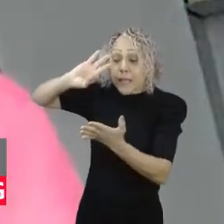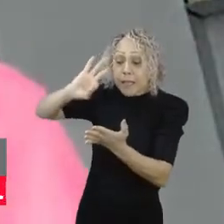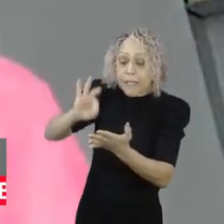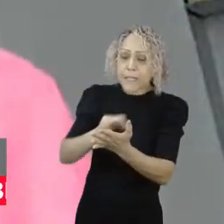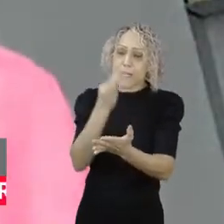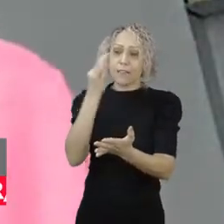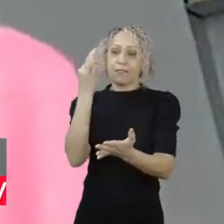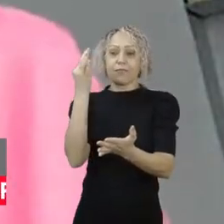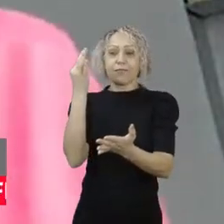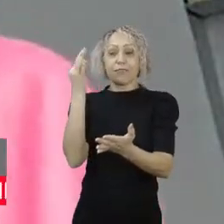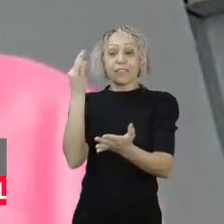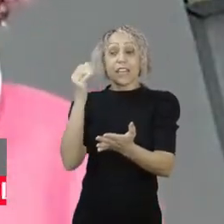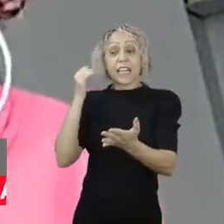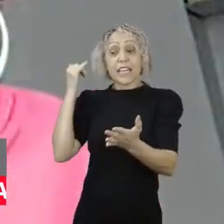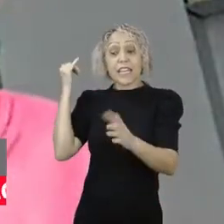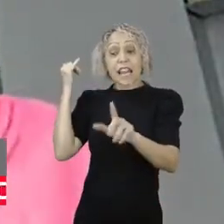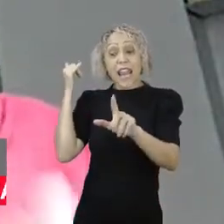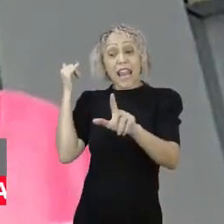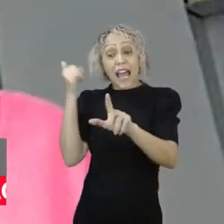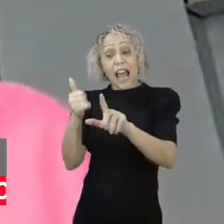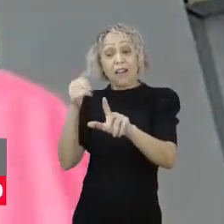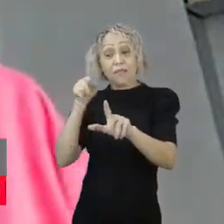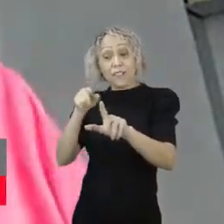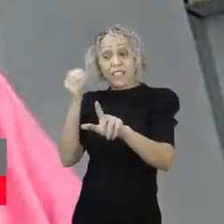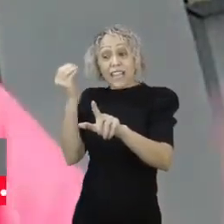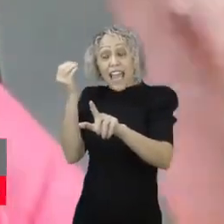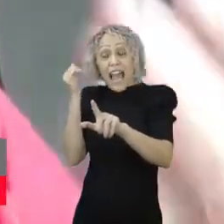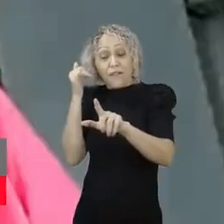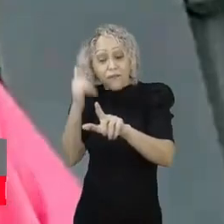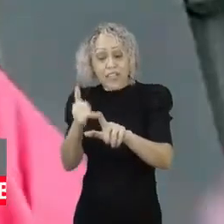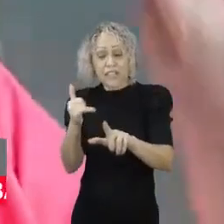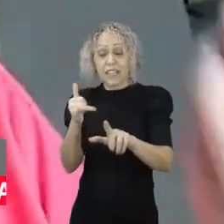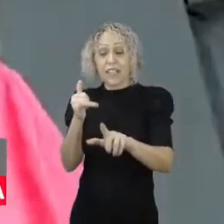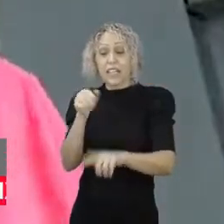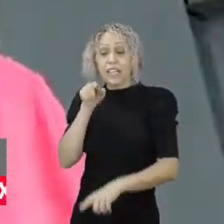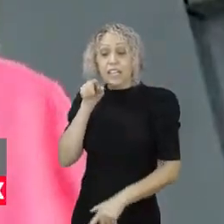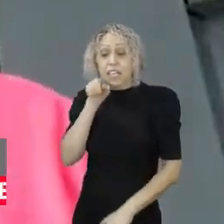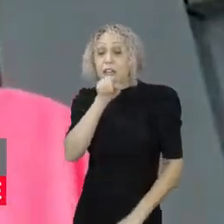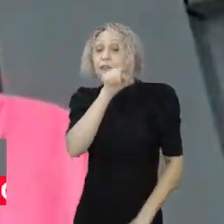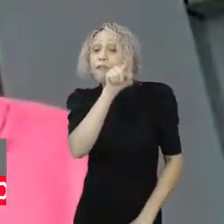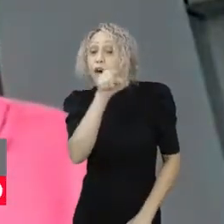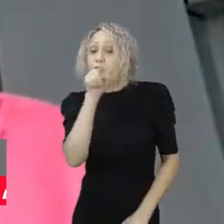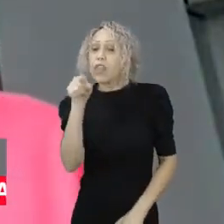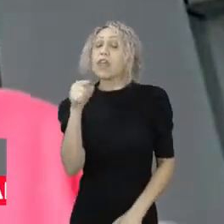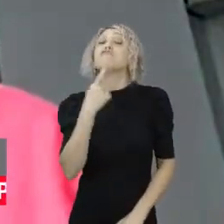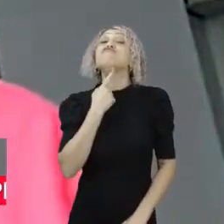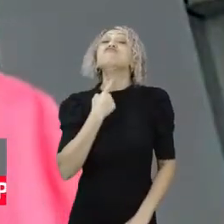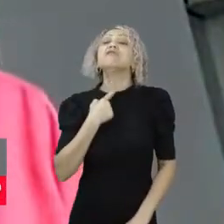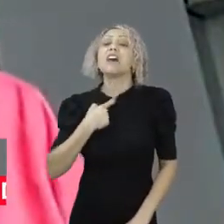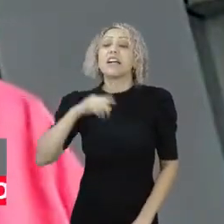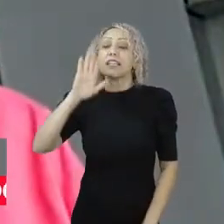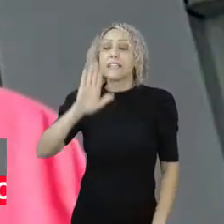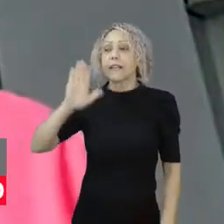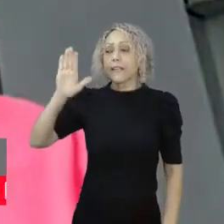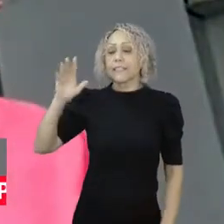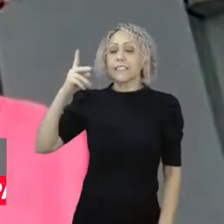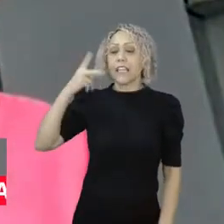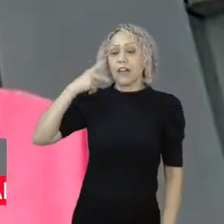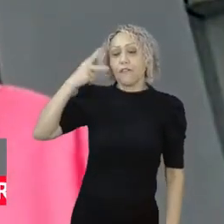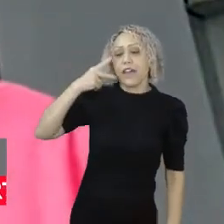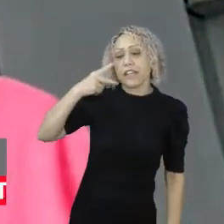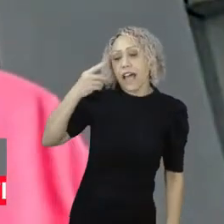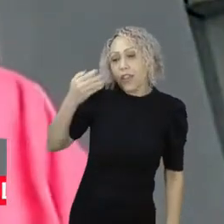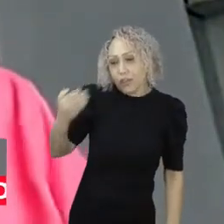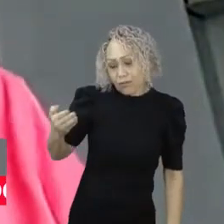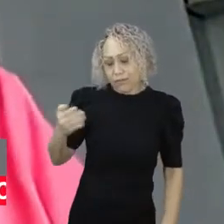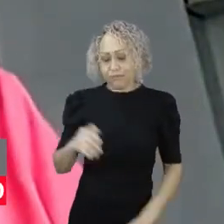evidentemente, vamos discutir estratégias e a gente faz aquele filtro, né, onde a gente realmente